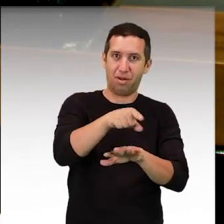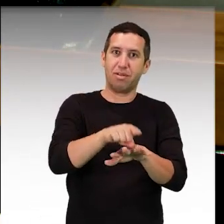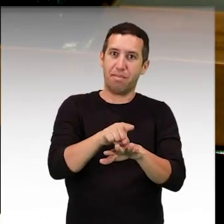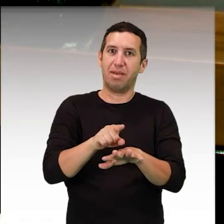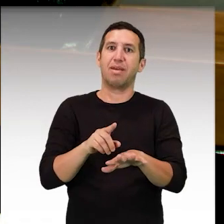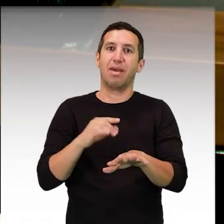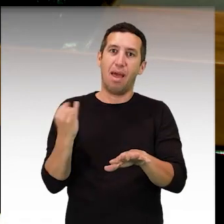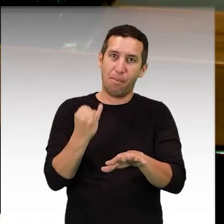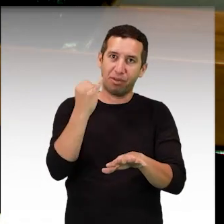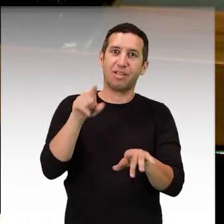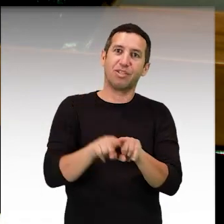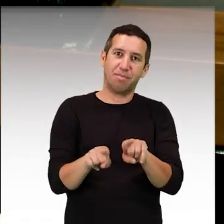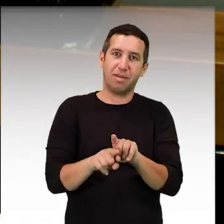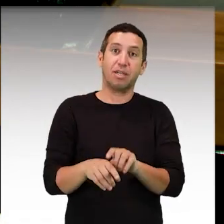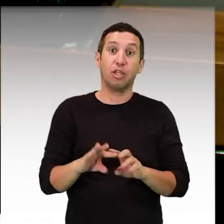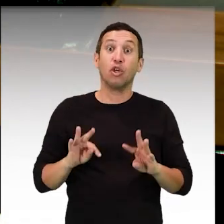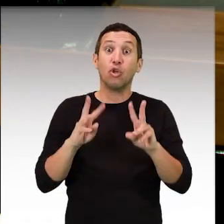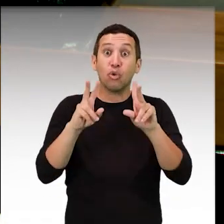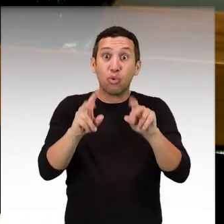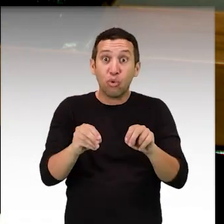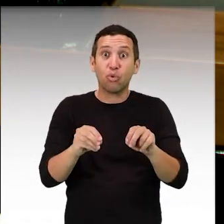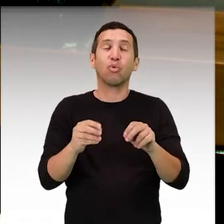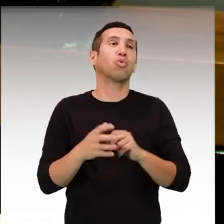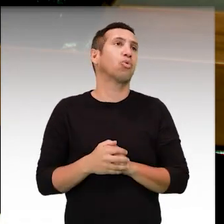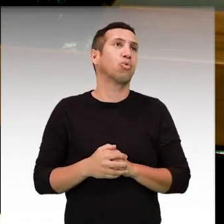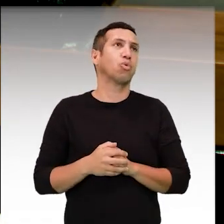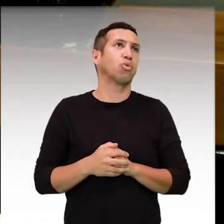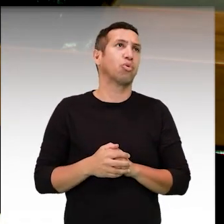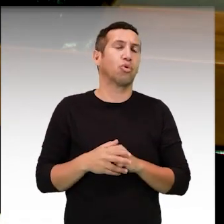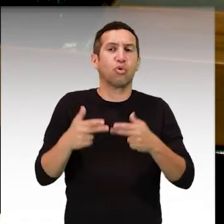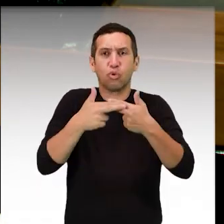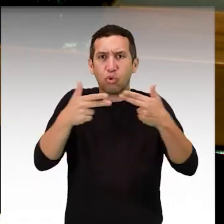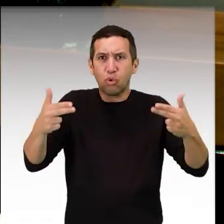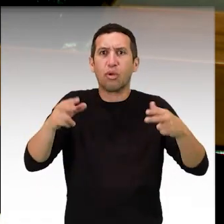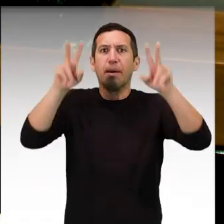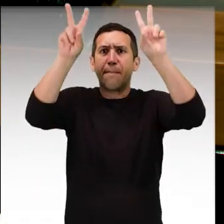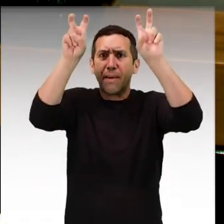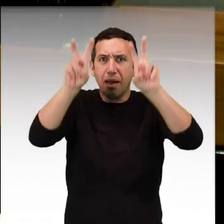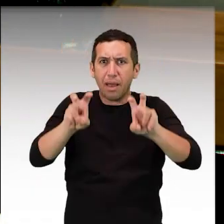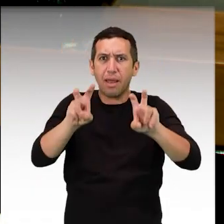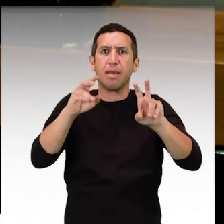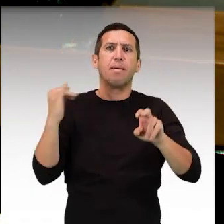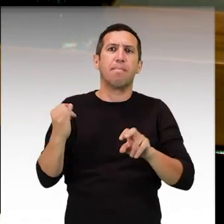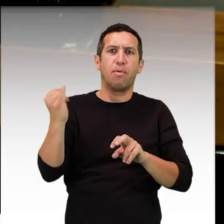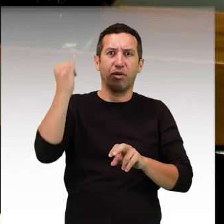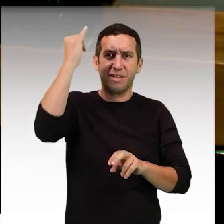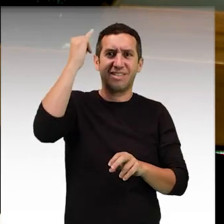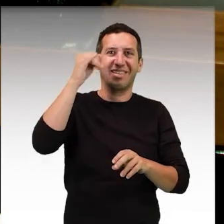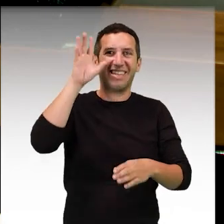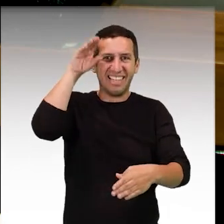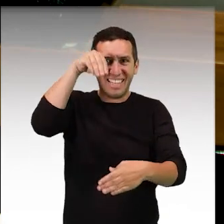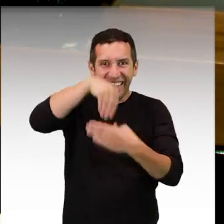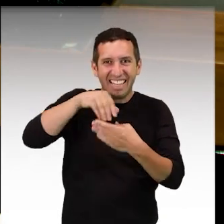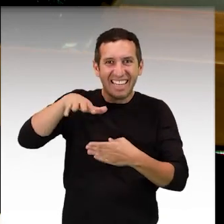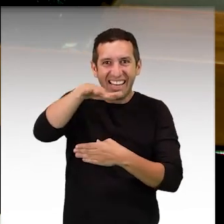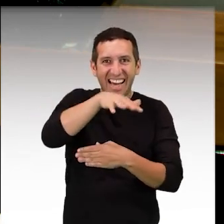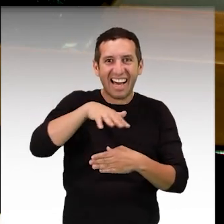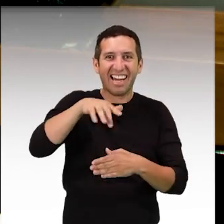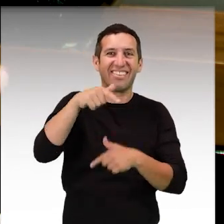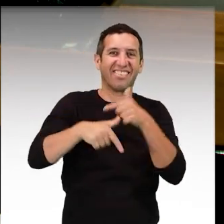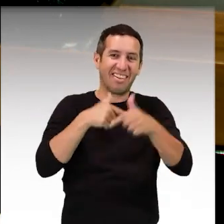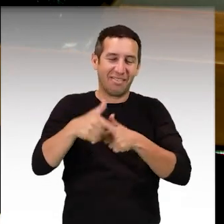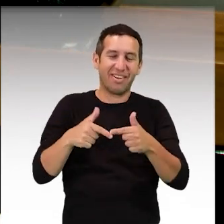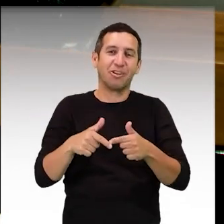o direito do trabalho. E todas as teses muito legais que a gente criou com muito sucesso a nível nacional, no âmbito da